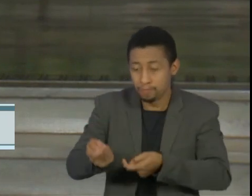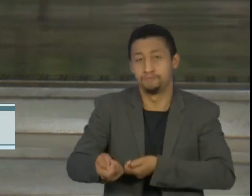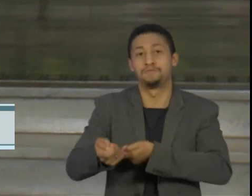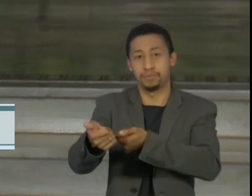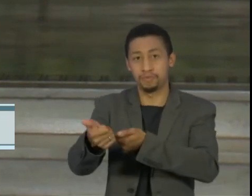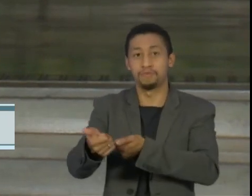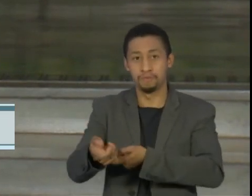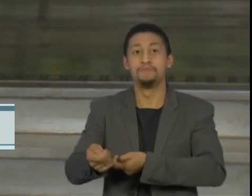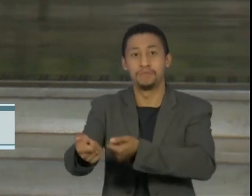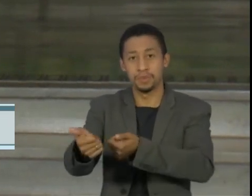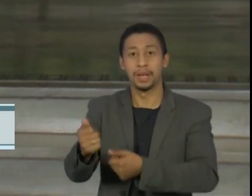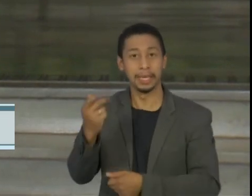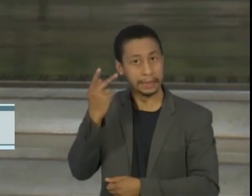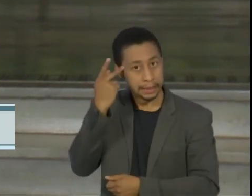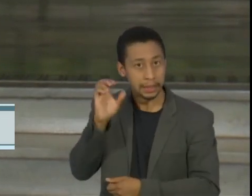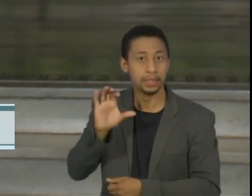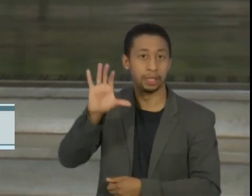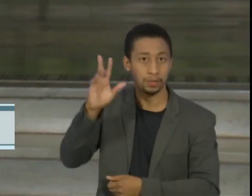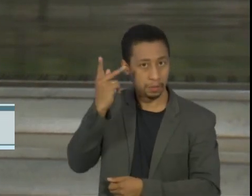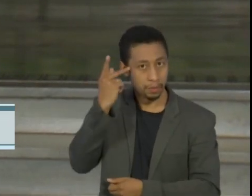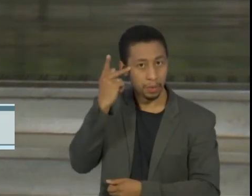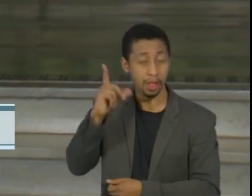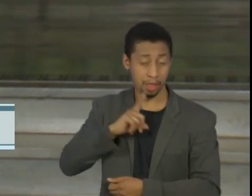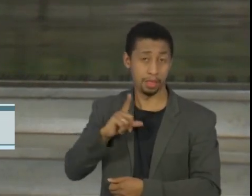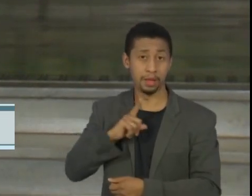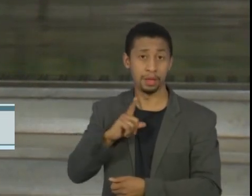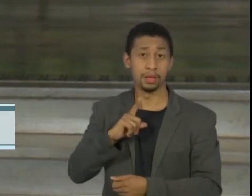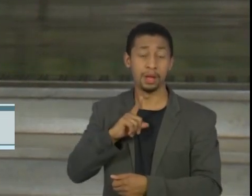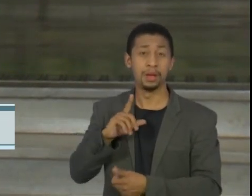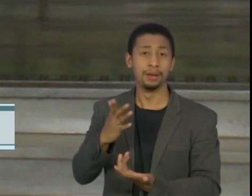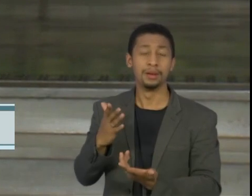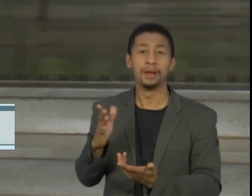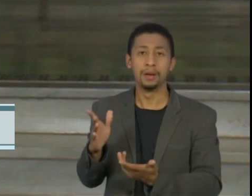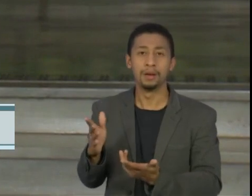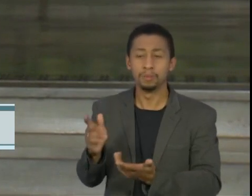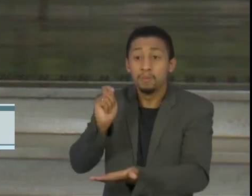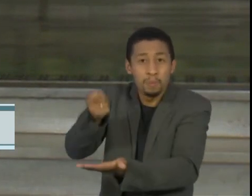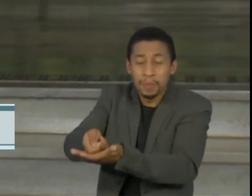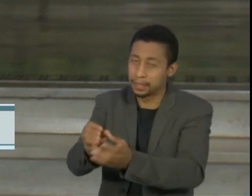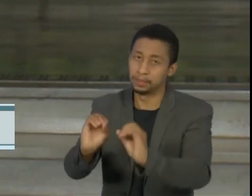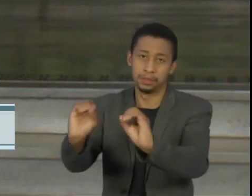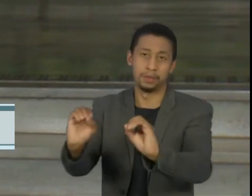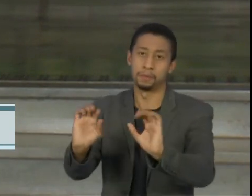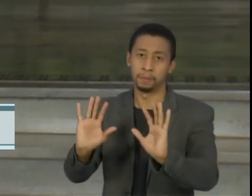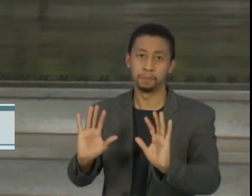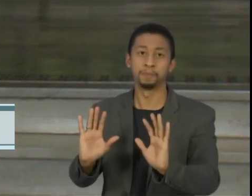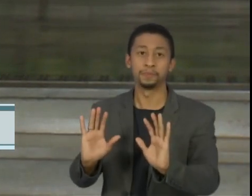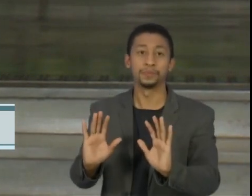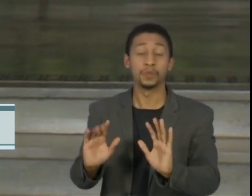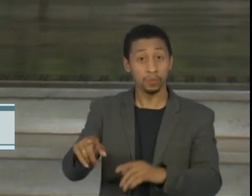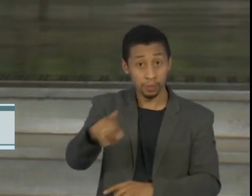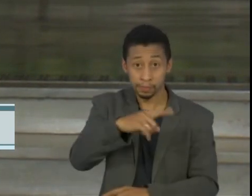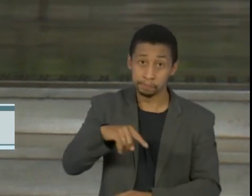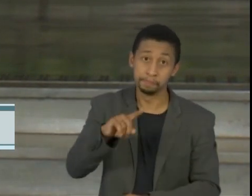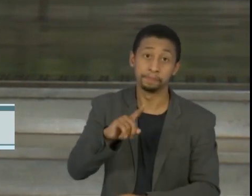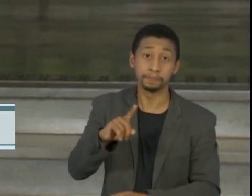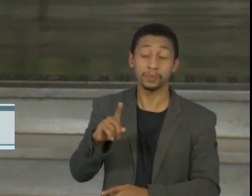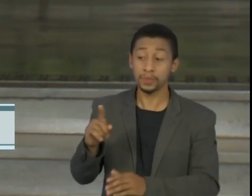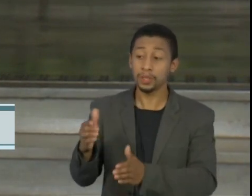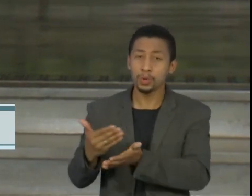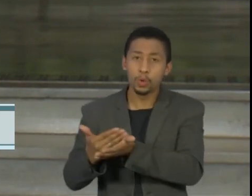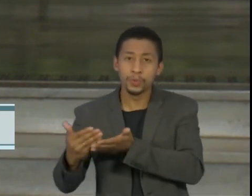Paulo, que tem o benefício da chamada tarifa social da Sabesp. A medida, como todos sabem, está vigente